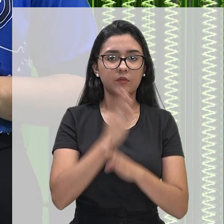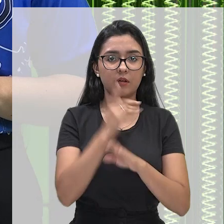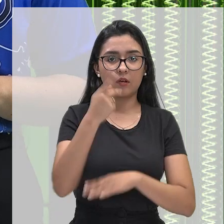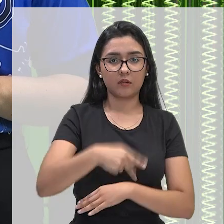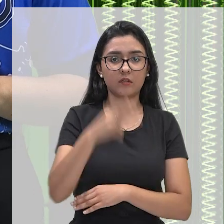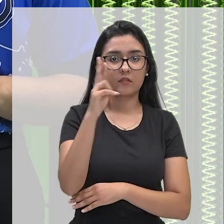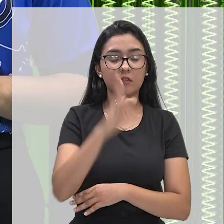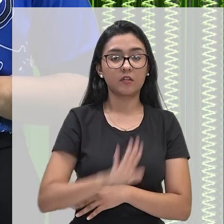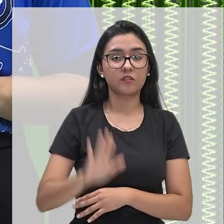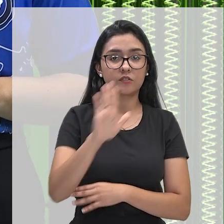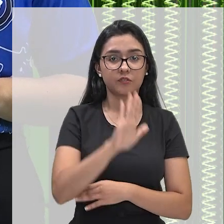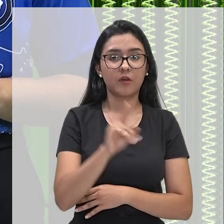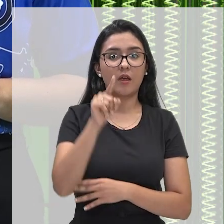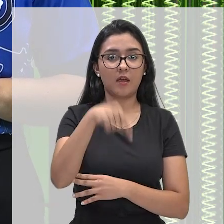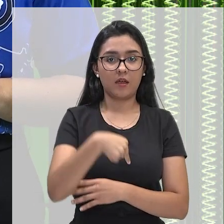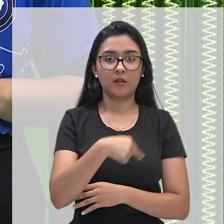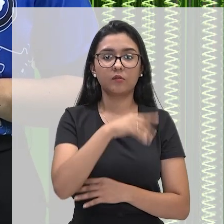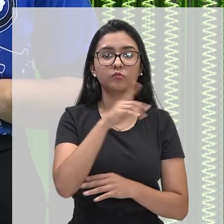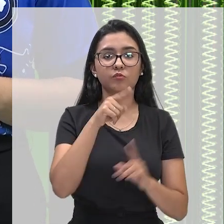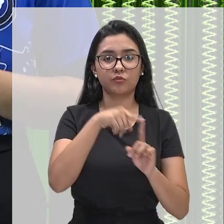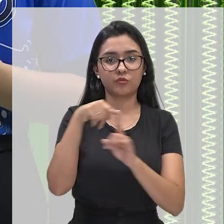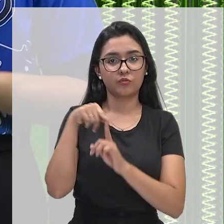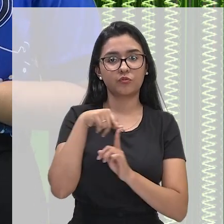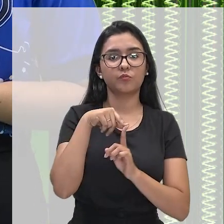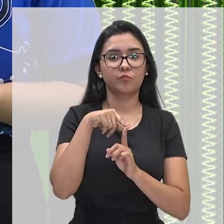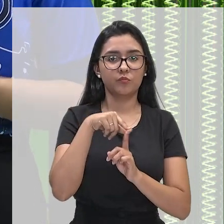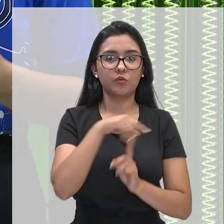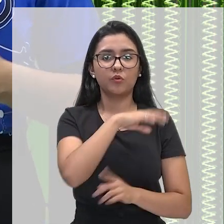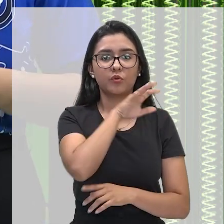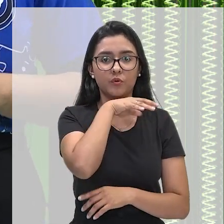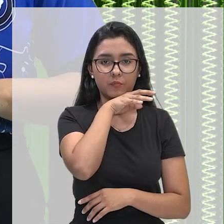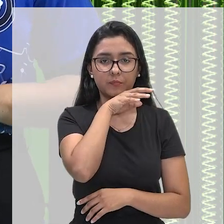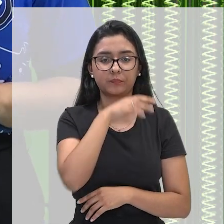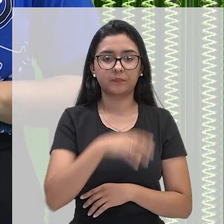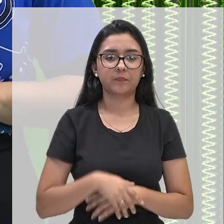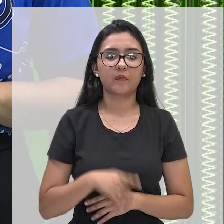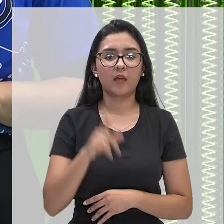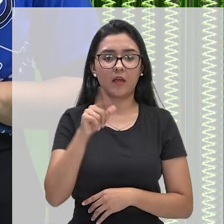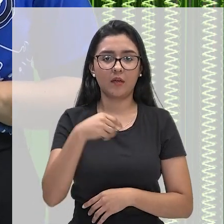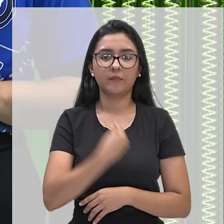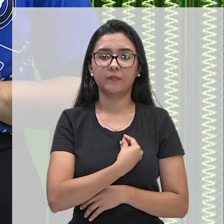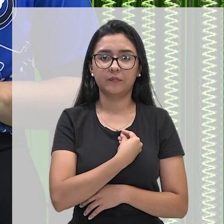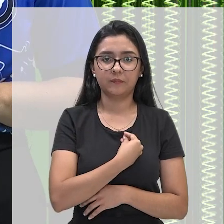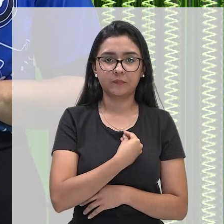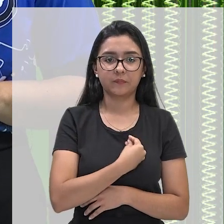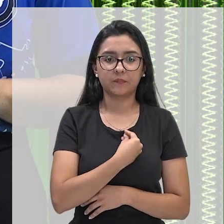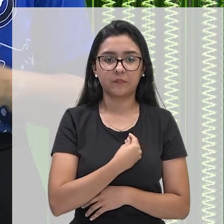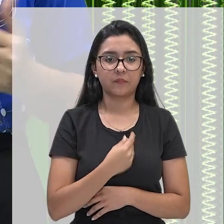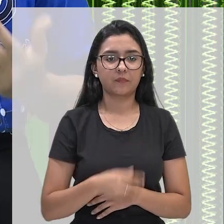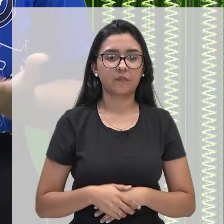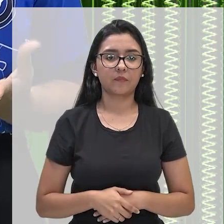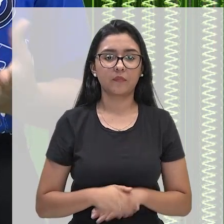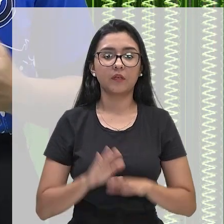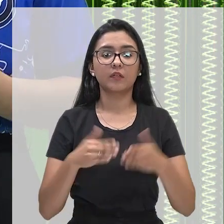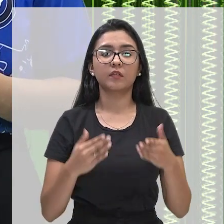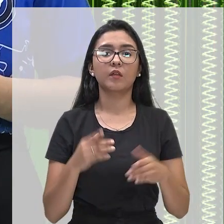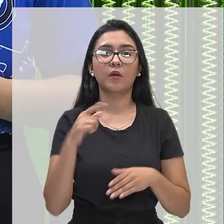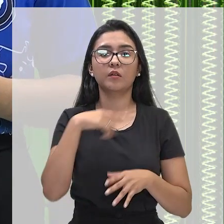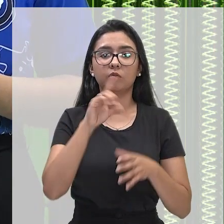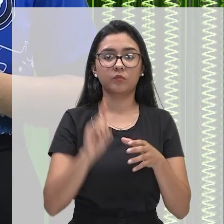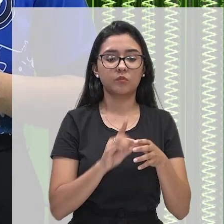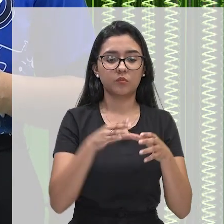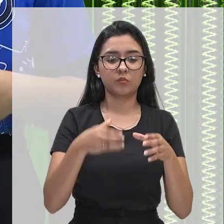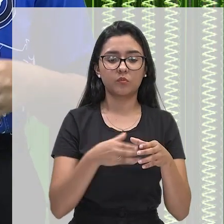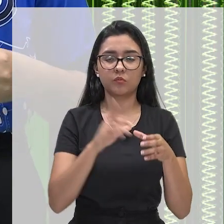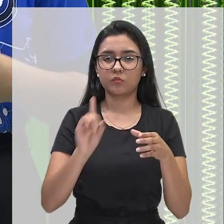que ele é um ser vivo? É isso mesmo. Então esse aqui é o cauchy, ele é um ser vivo. E ele é um ser vivo que faz